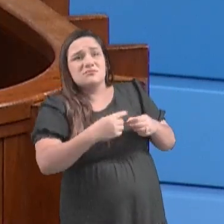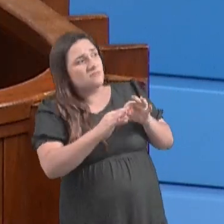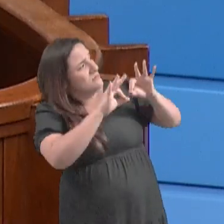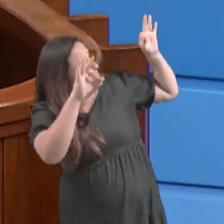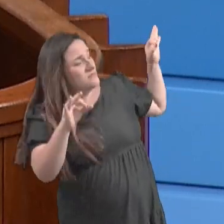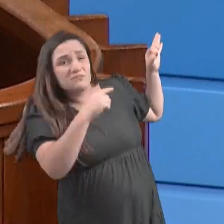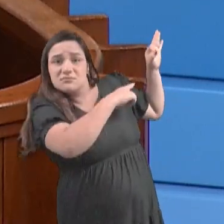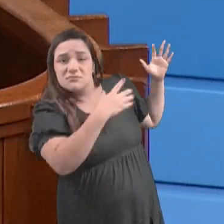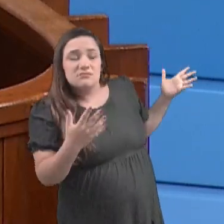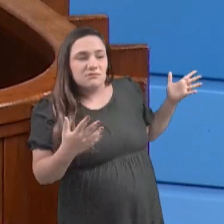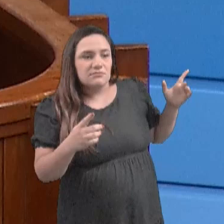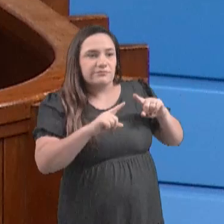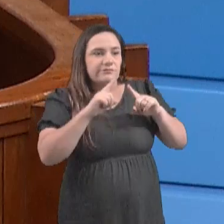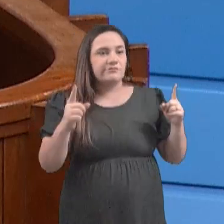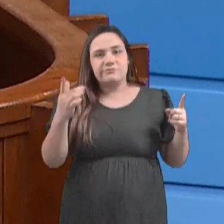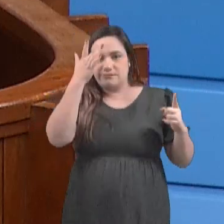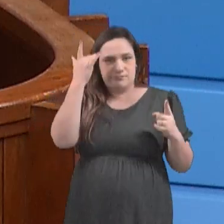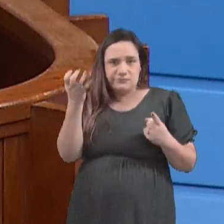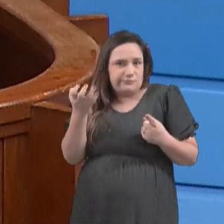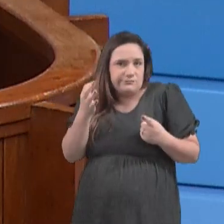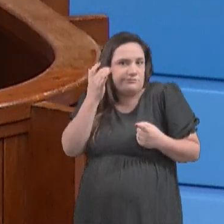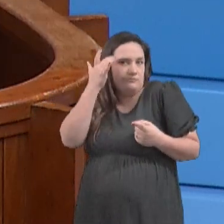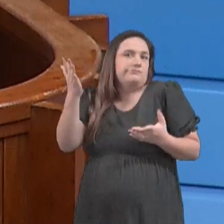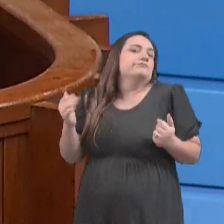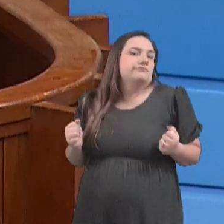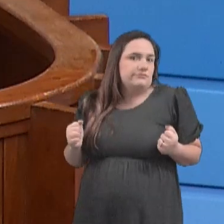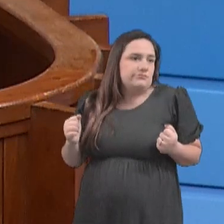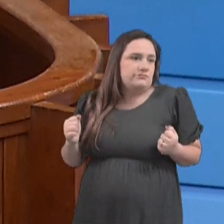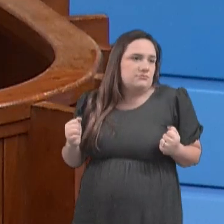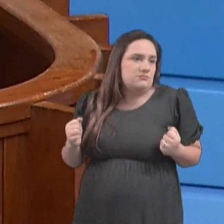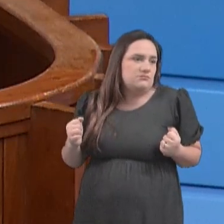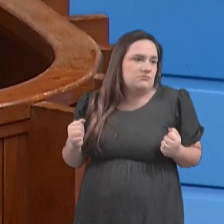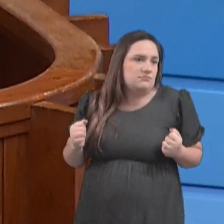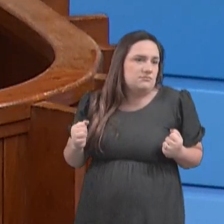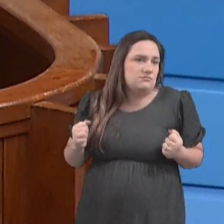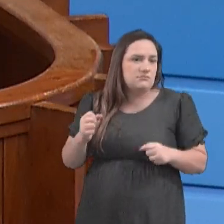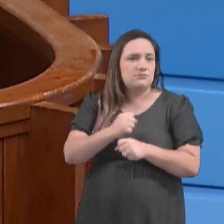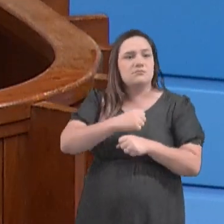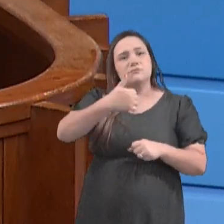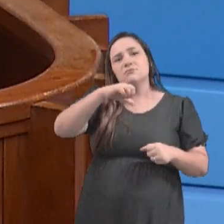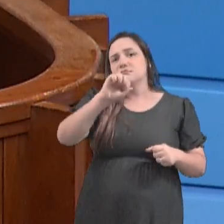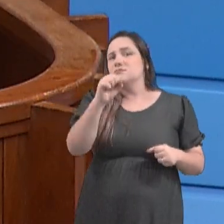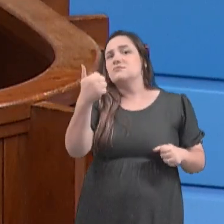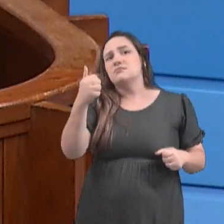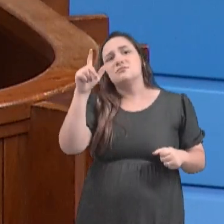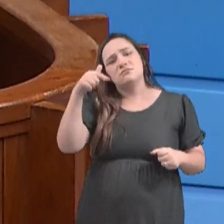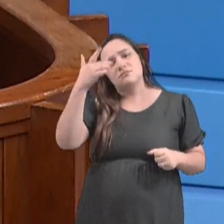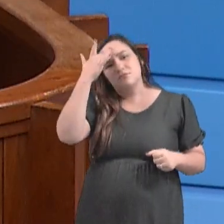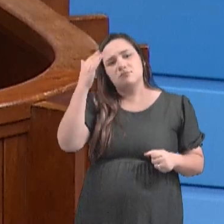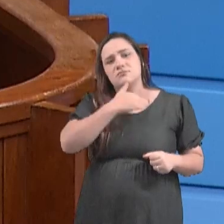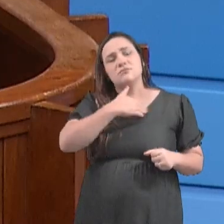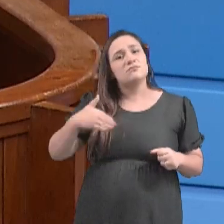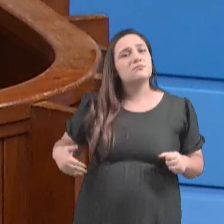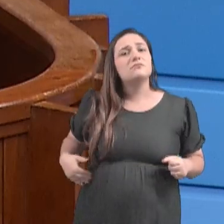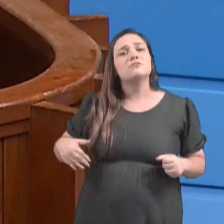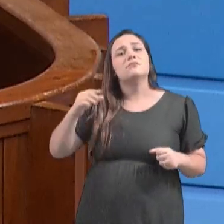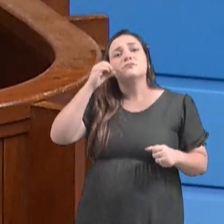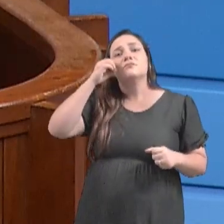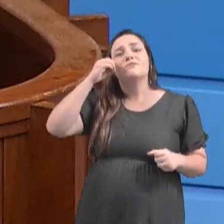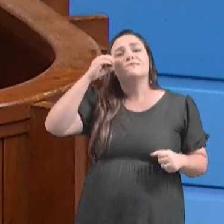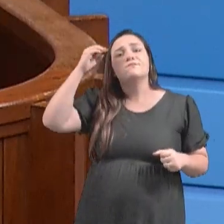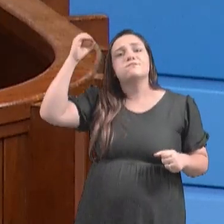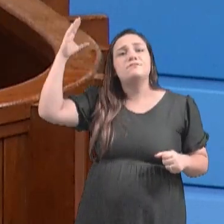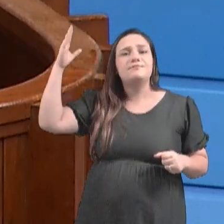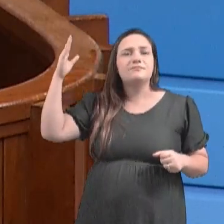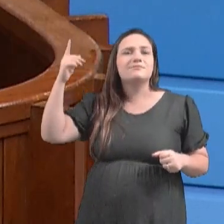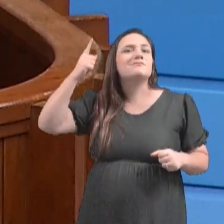Agora, os caras querem o filé, uma coisa aqui criada em 81 por um visionário, o ex-governador Pedro Pedrocian. No seu